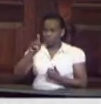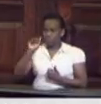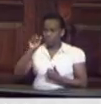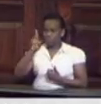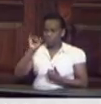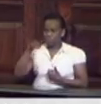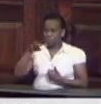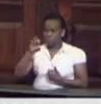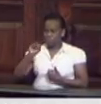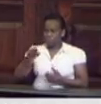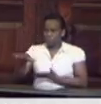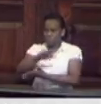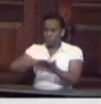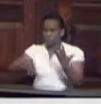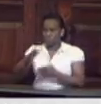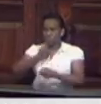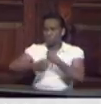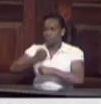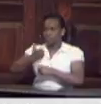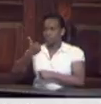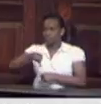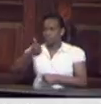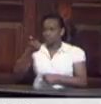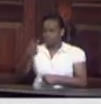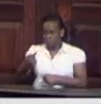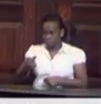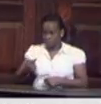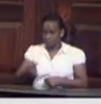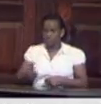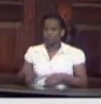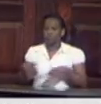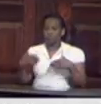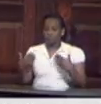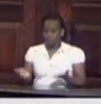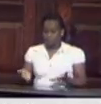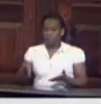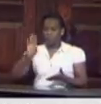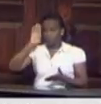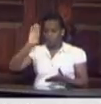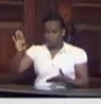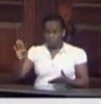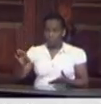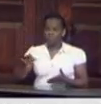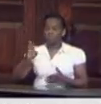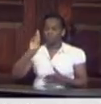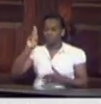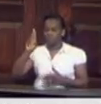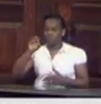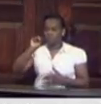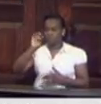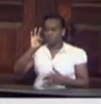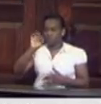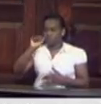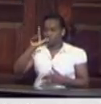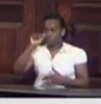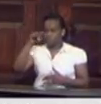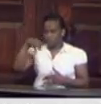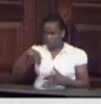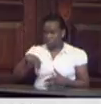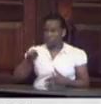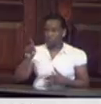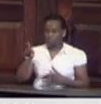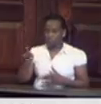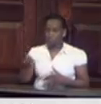de 1917. E, principalmente na gestão de Stalin,